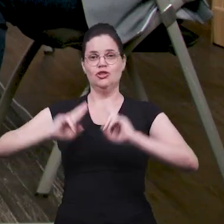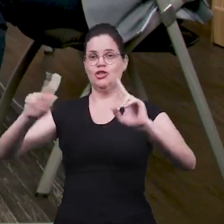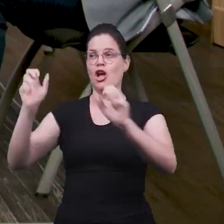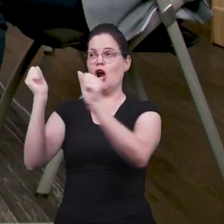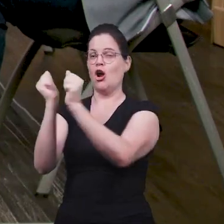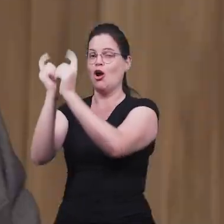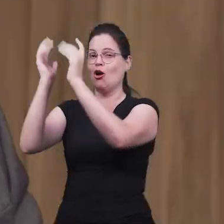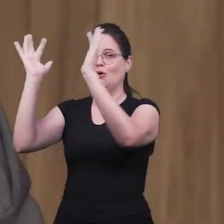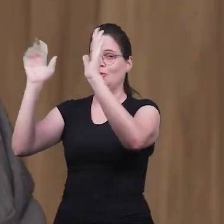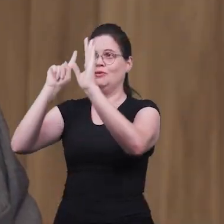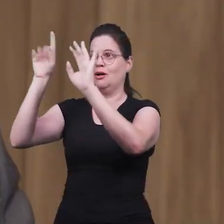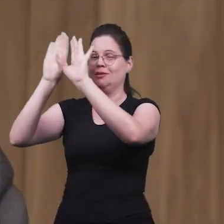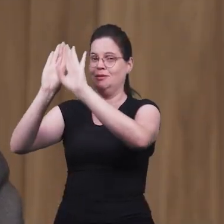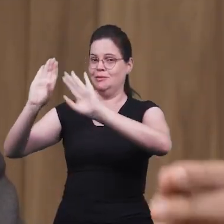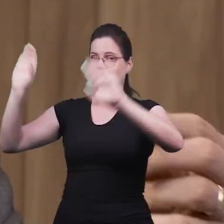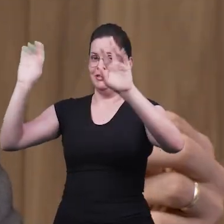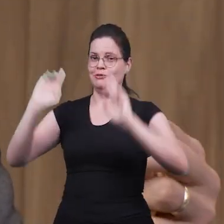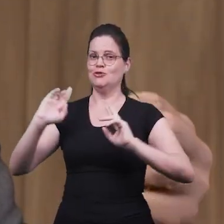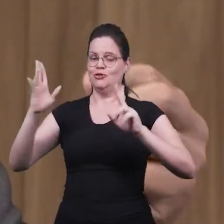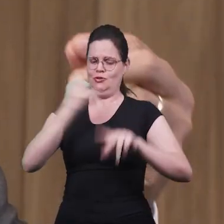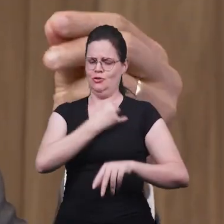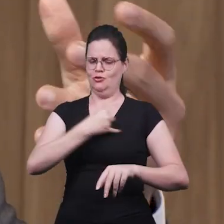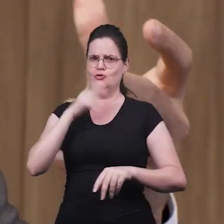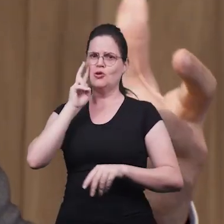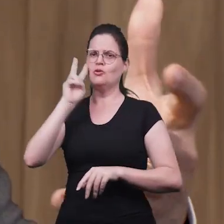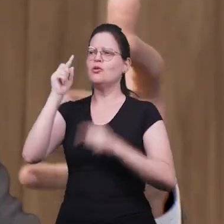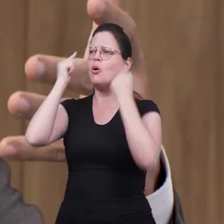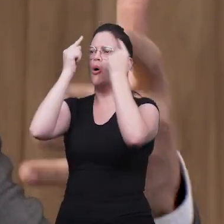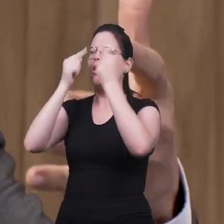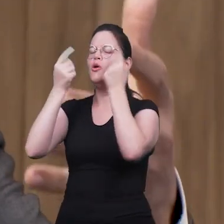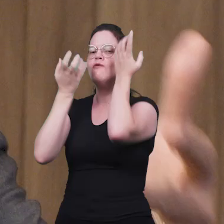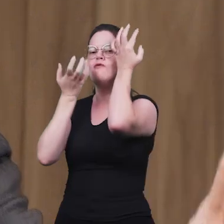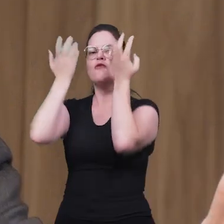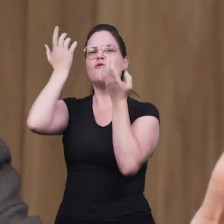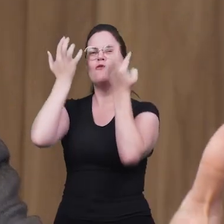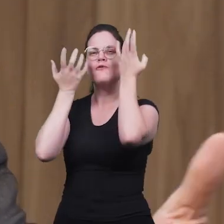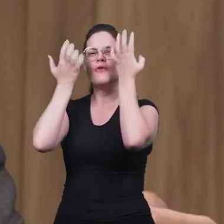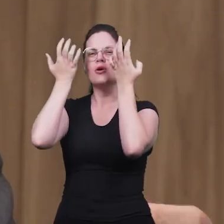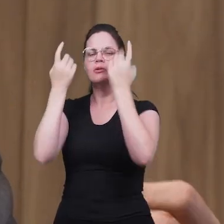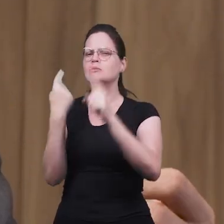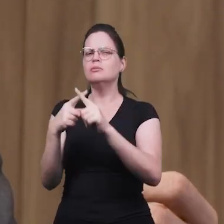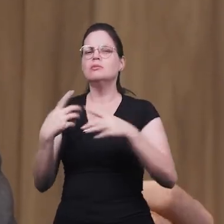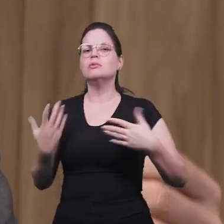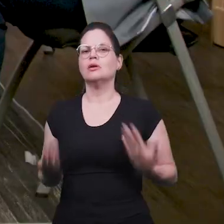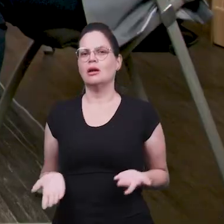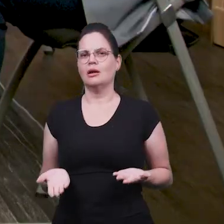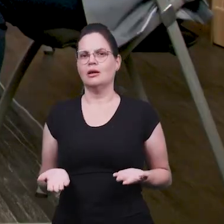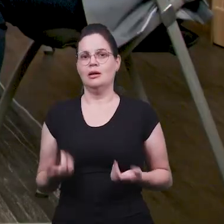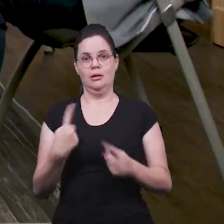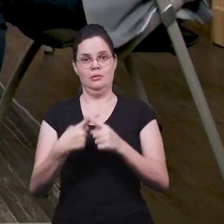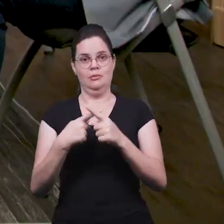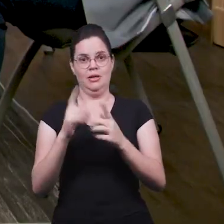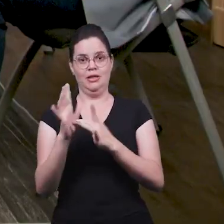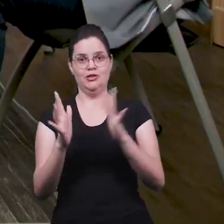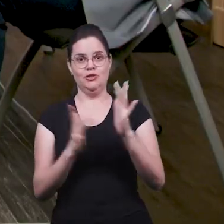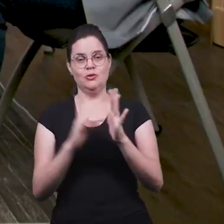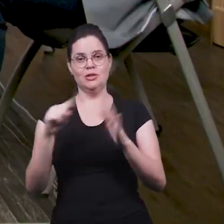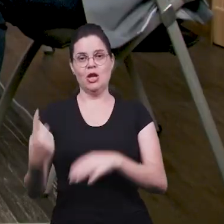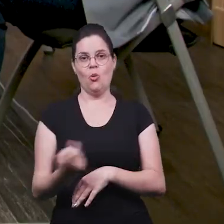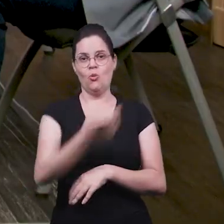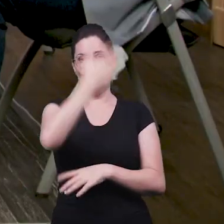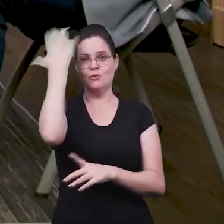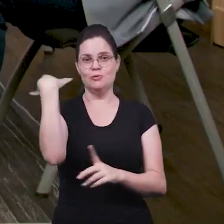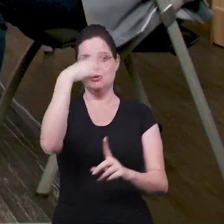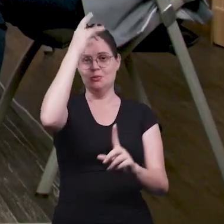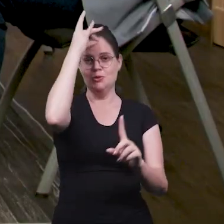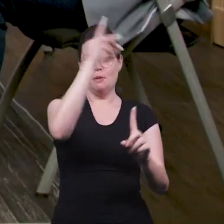Jesus glorificado na eternidade. Os seus olhos como chamas de fogo. Por quê? Porque Jesus é aquele que batiza